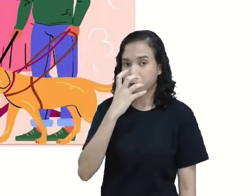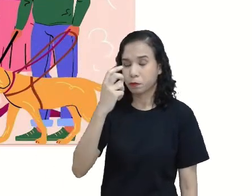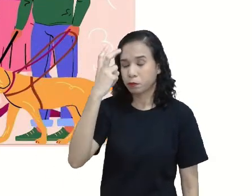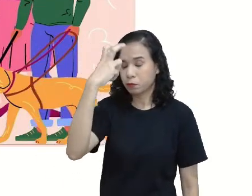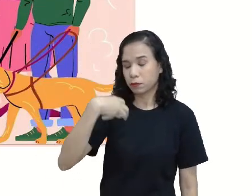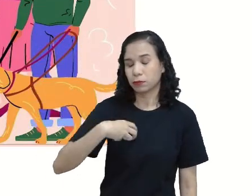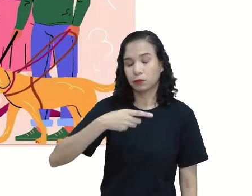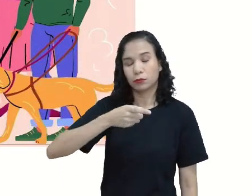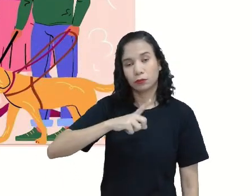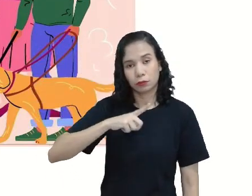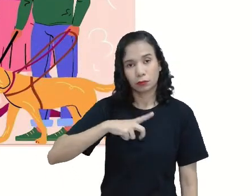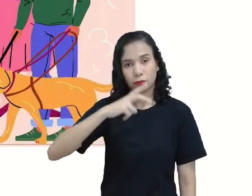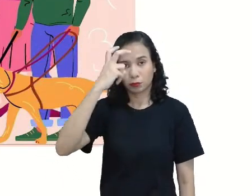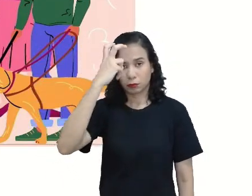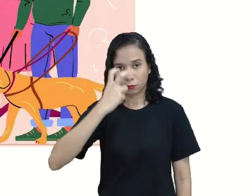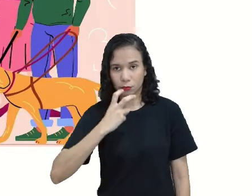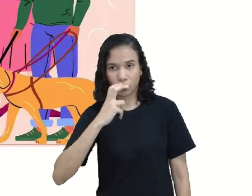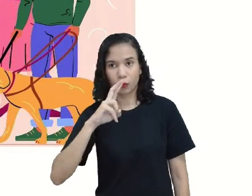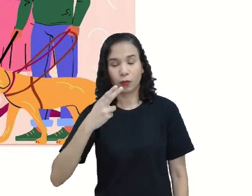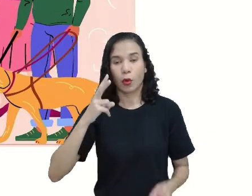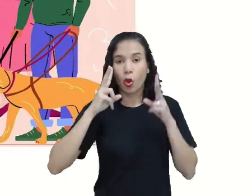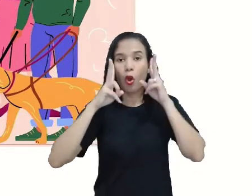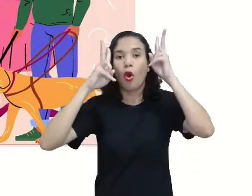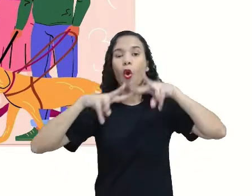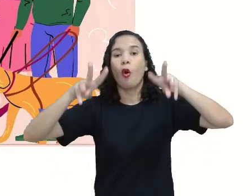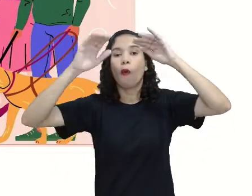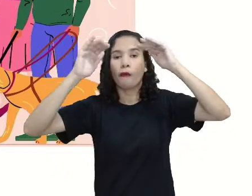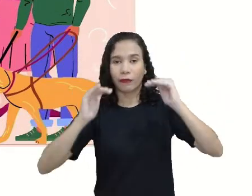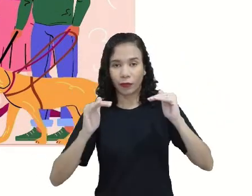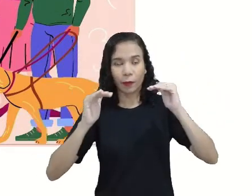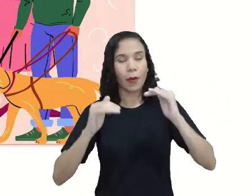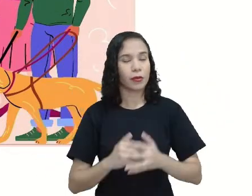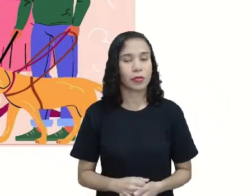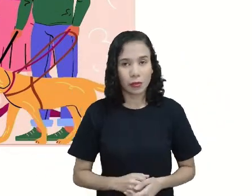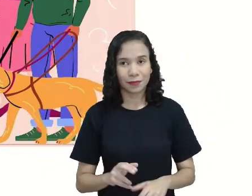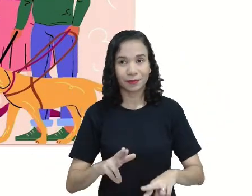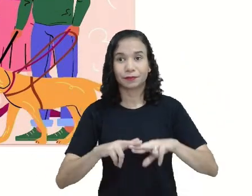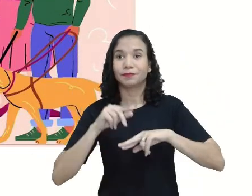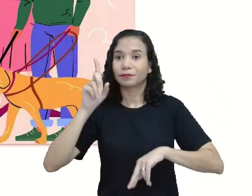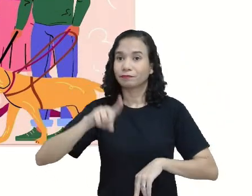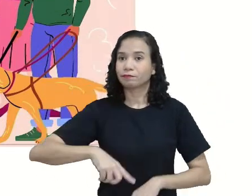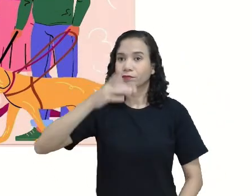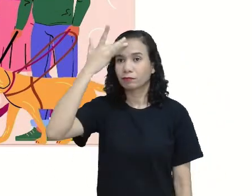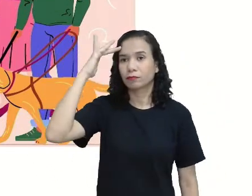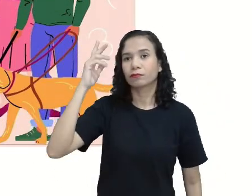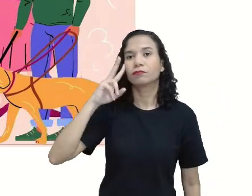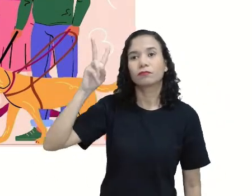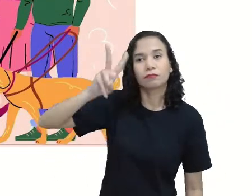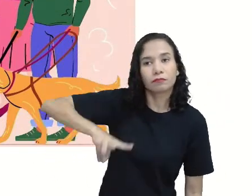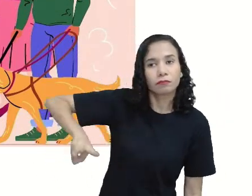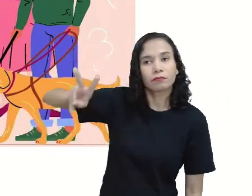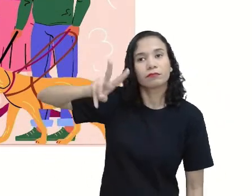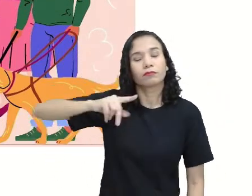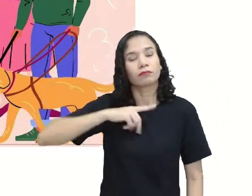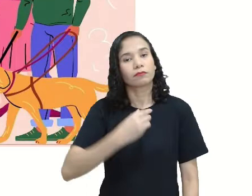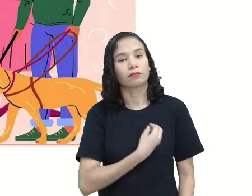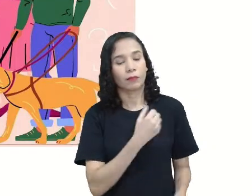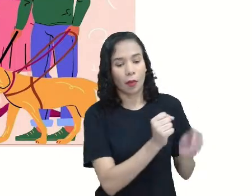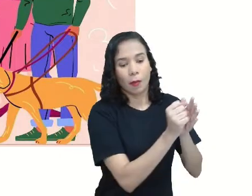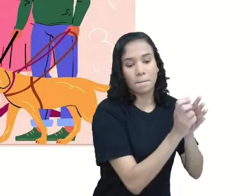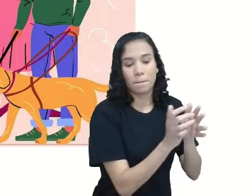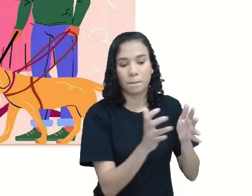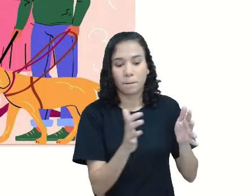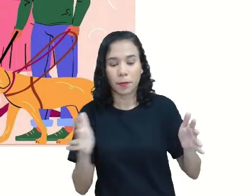tem, que tem dificuldade Ou de baixa visão ou não enxerga. Exatamente. Né? Então, essas pessoas, elas passaram, por exemplo, a gente